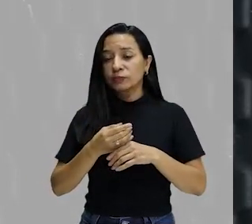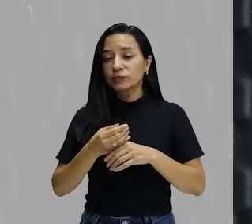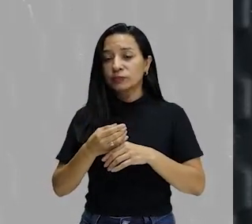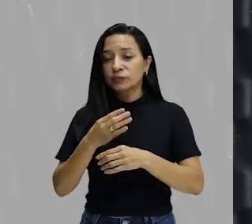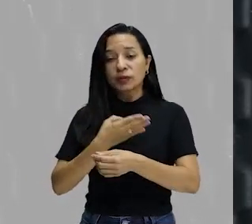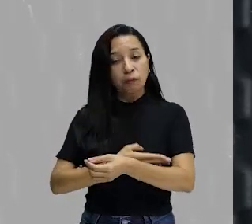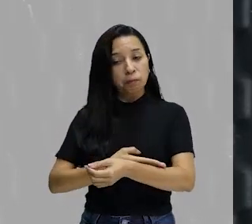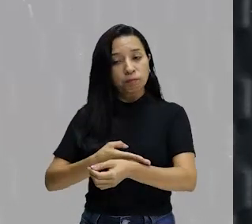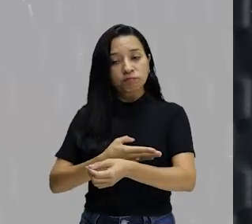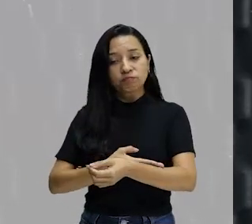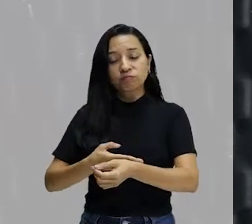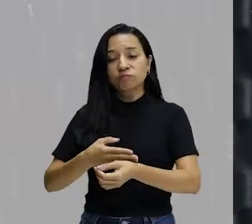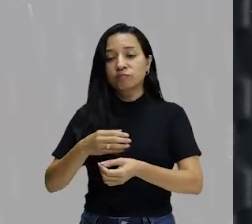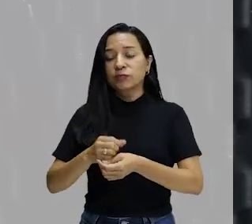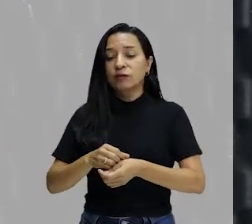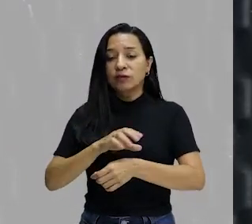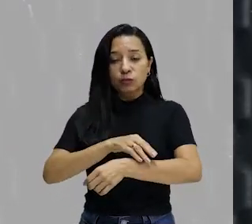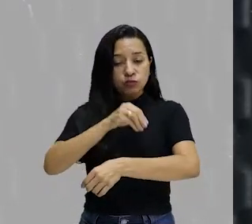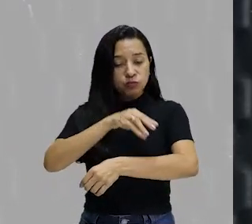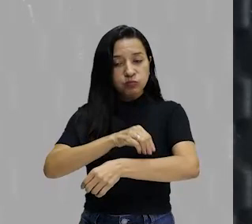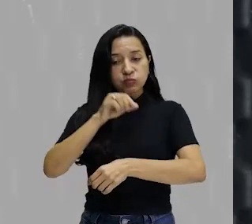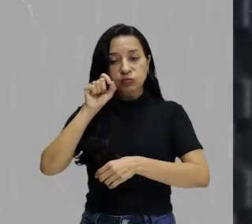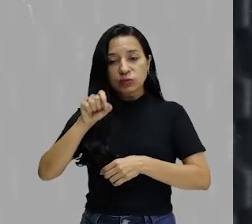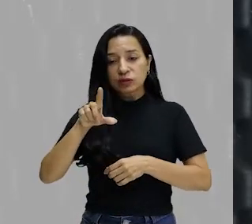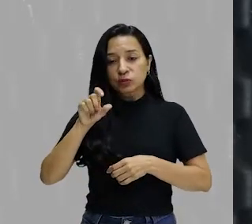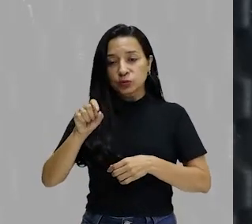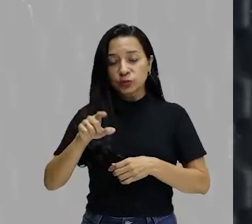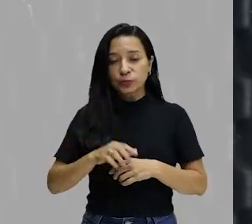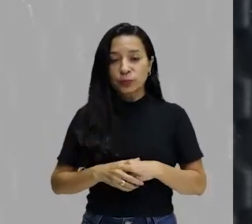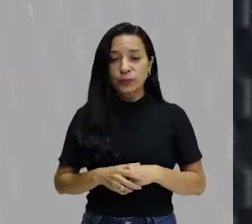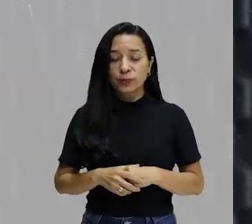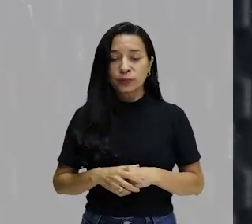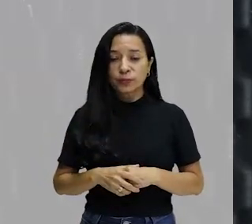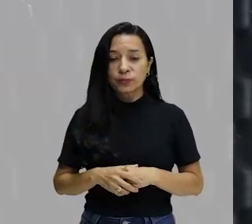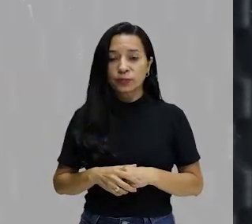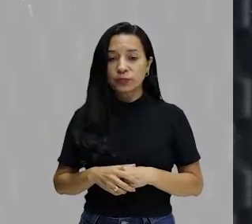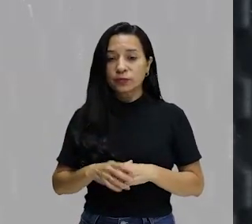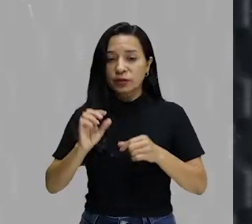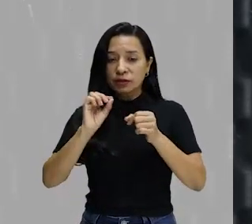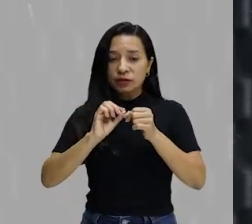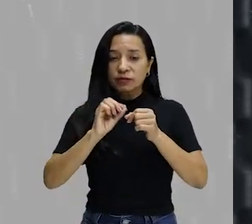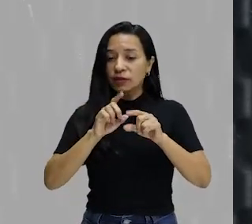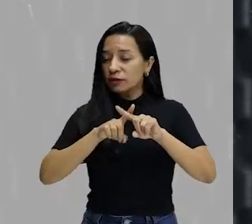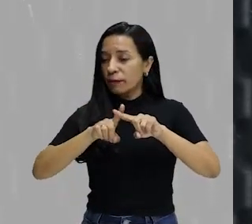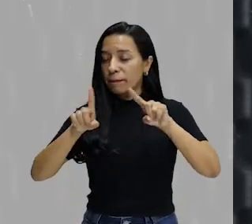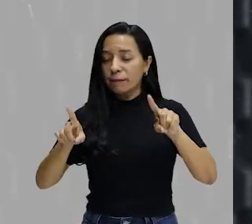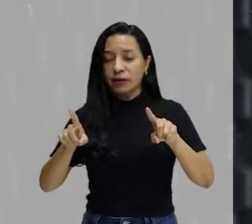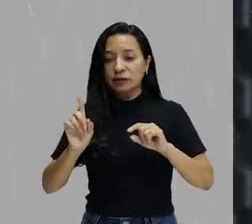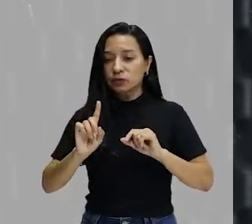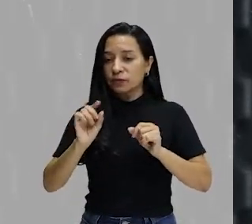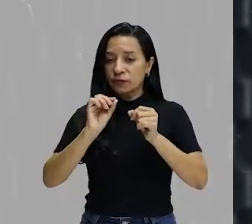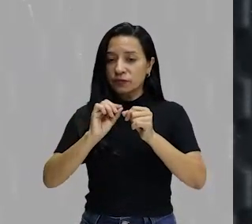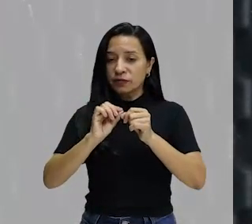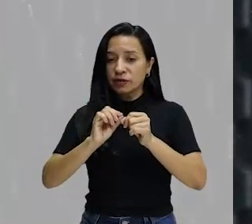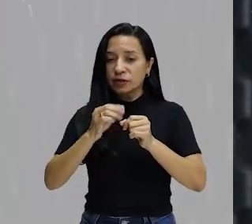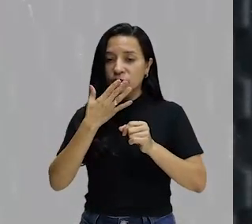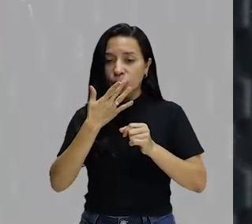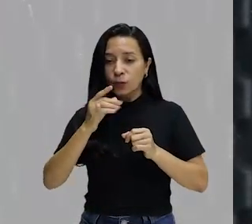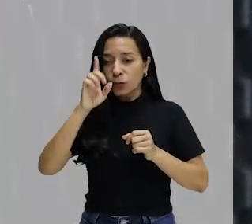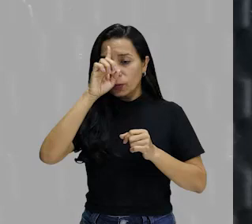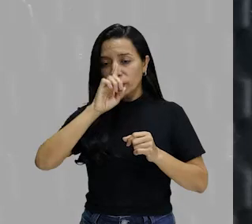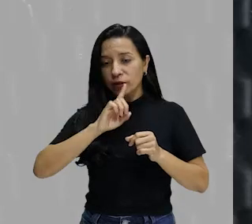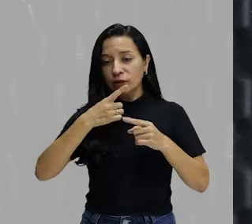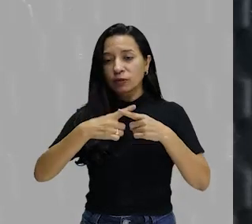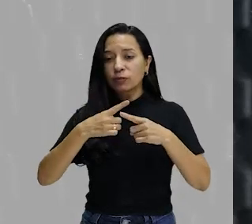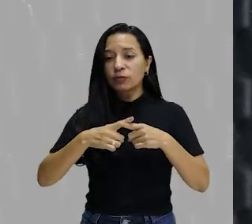coloração azul, certo? Então, a melanina vai ser produzida, mas não vai ser produzida o pigmento amarelo, porque está dizendo aqui,